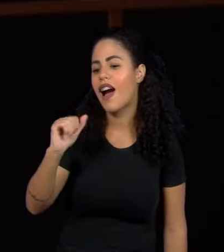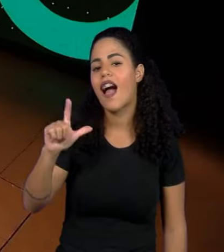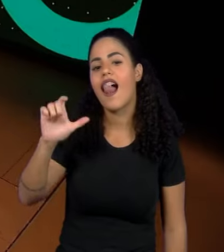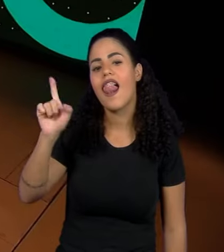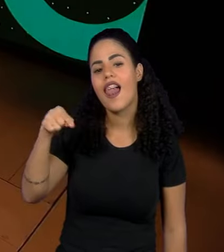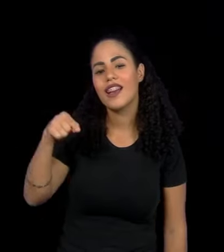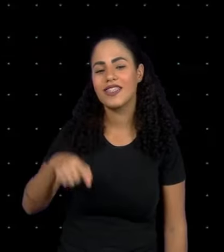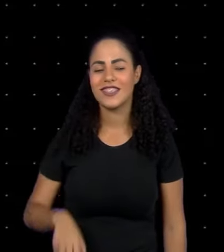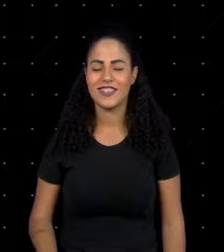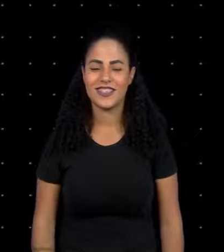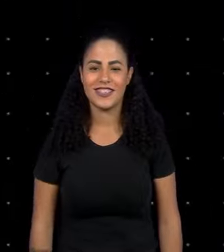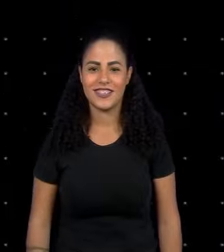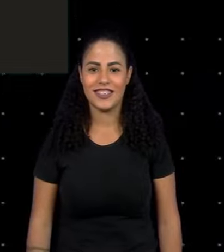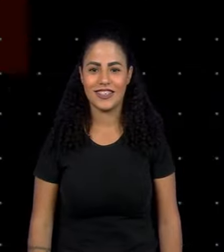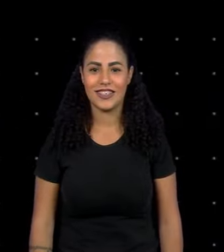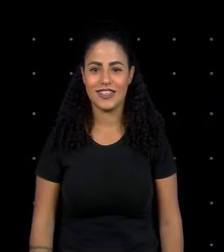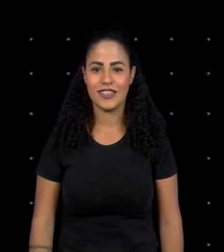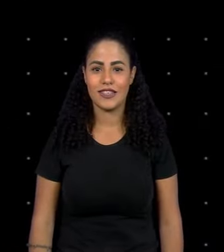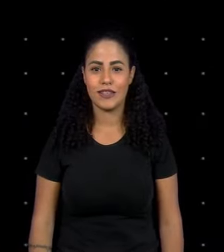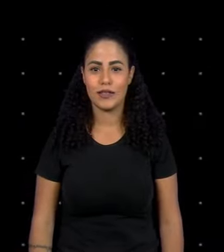contar.